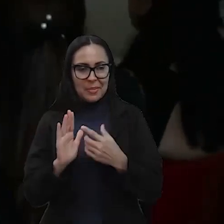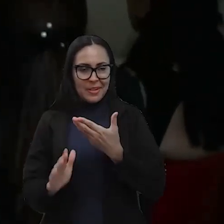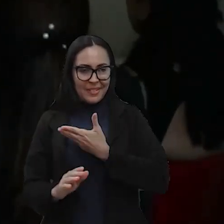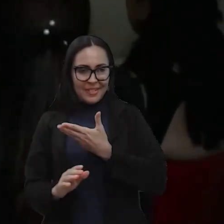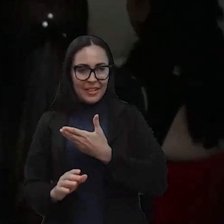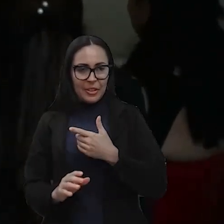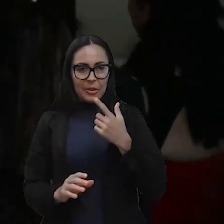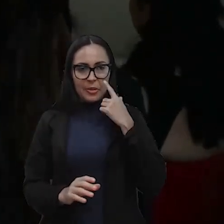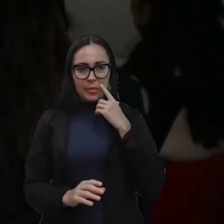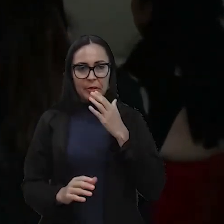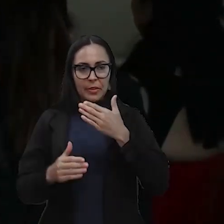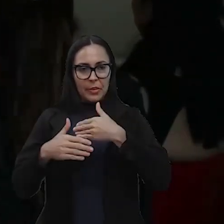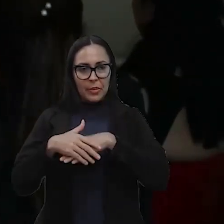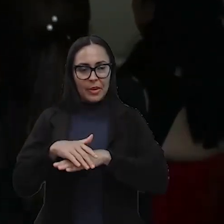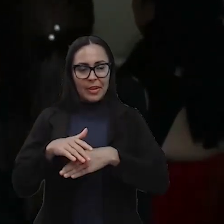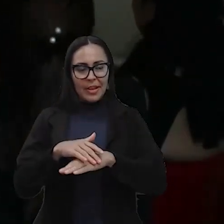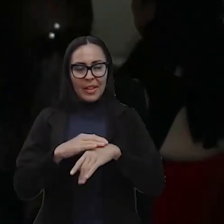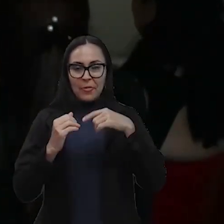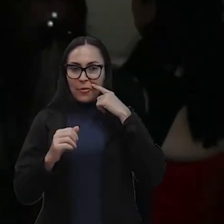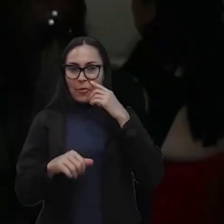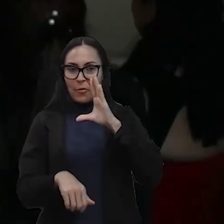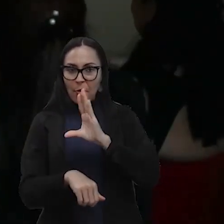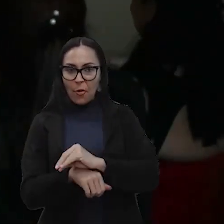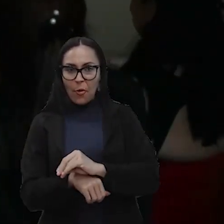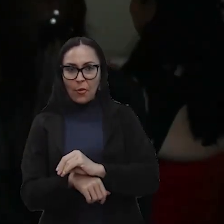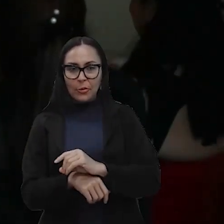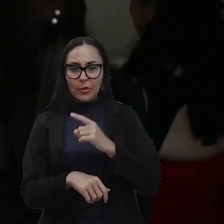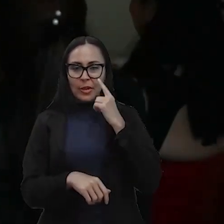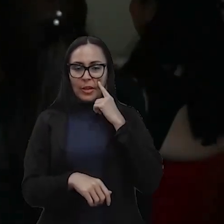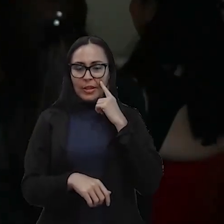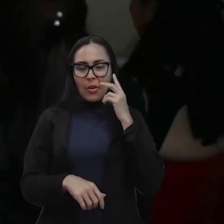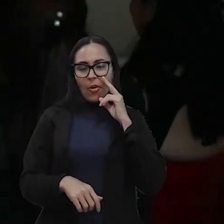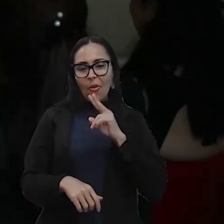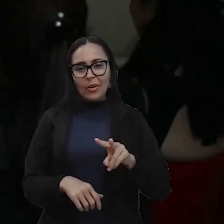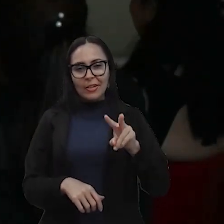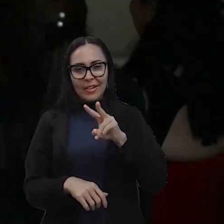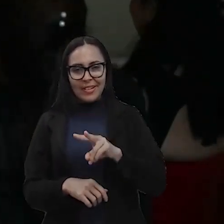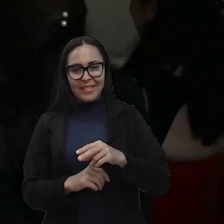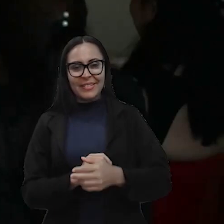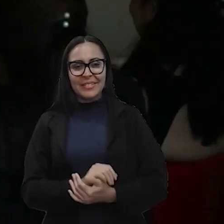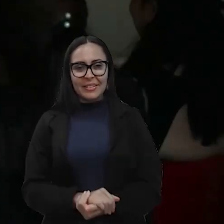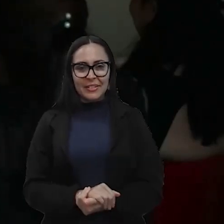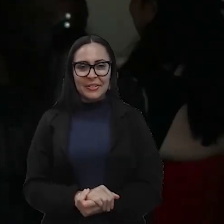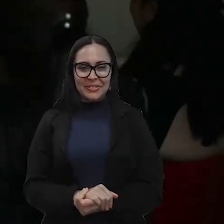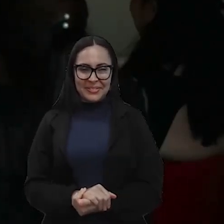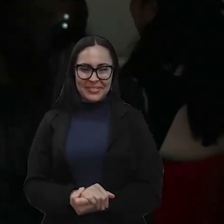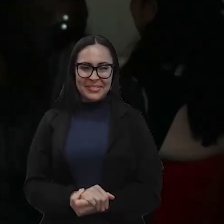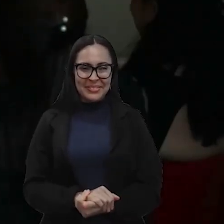essa foto para daqui a 5 anos olhar, né? Tô sacando vocês.